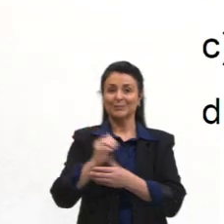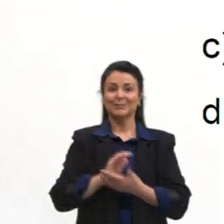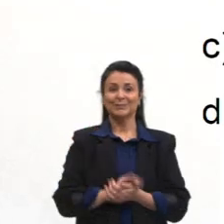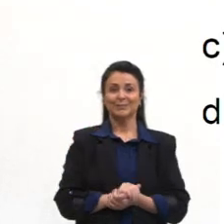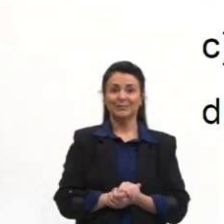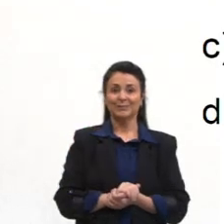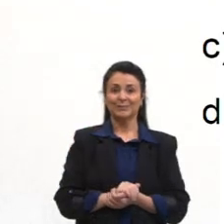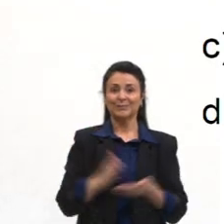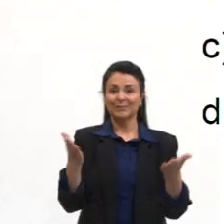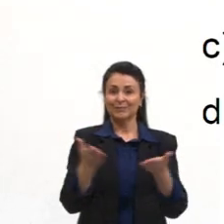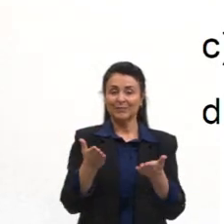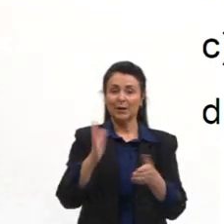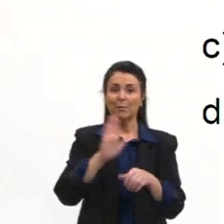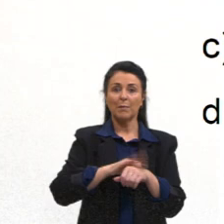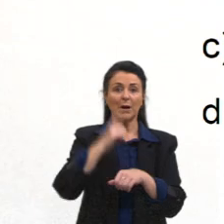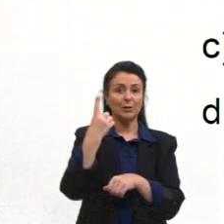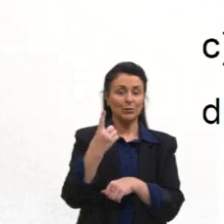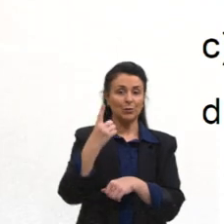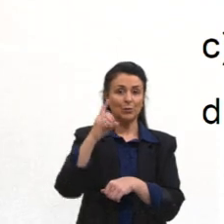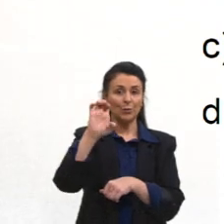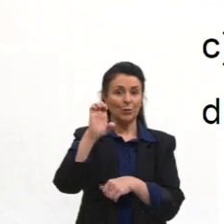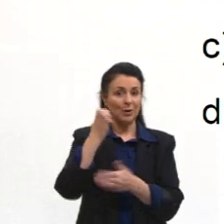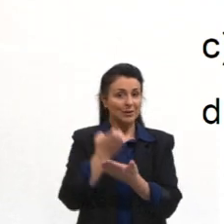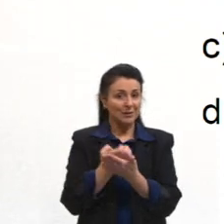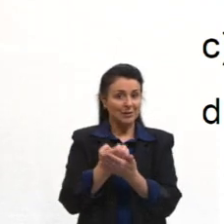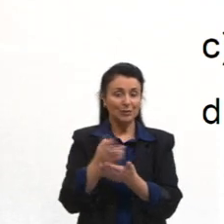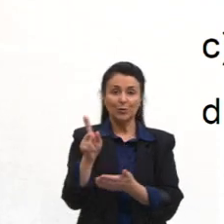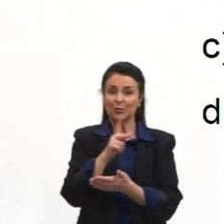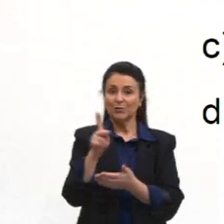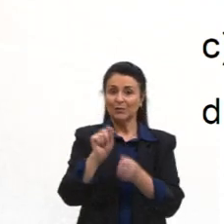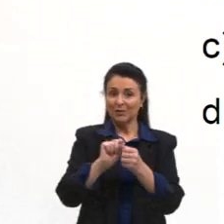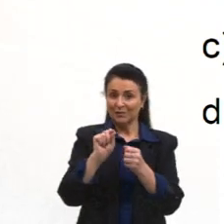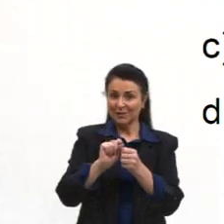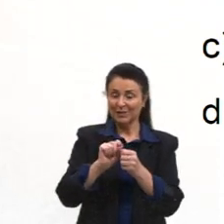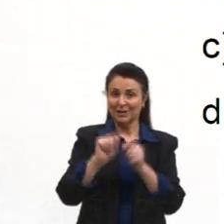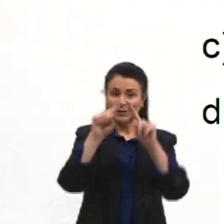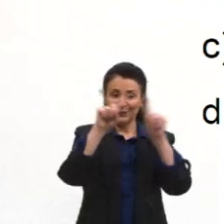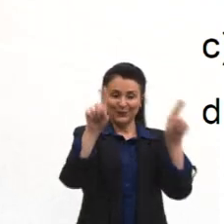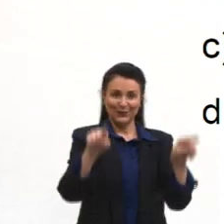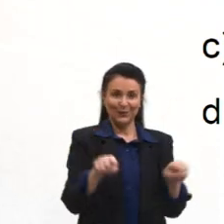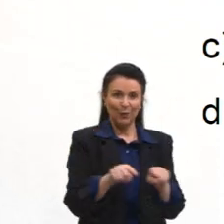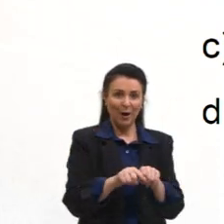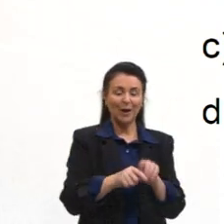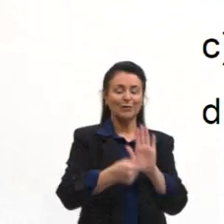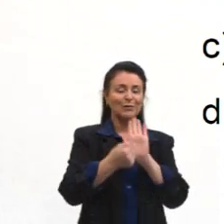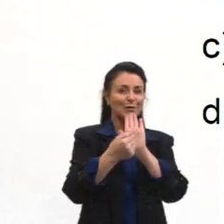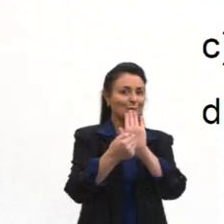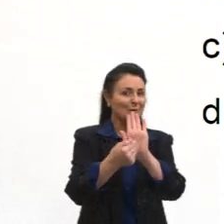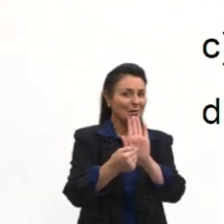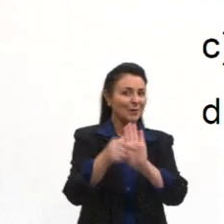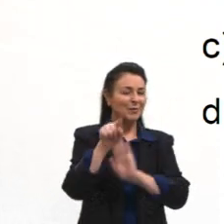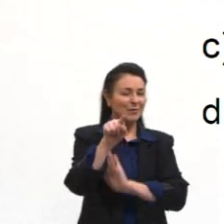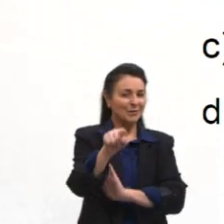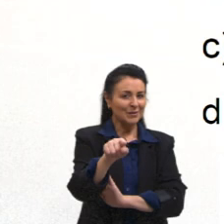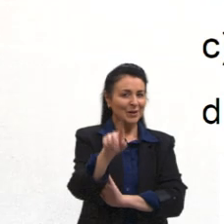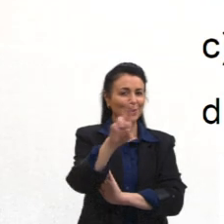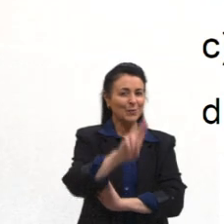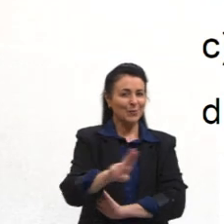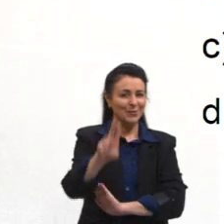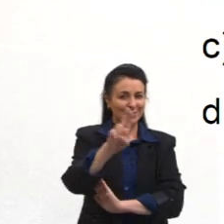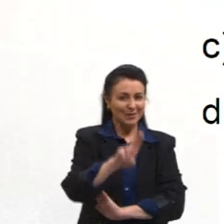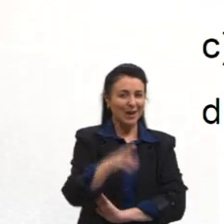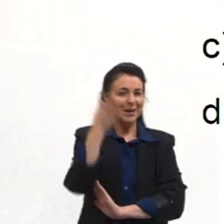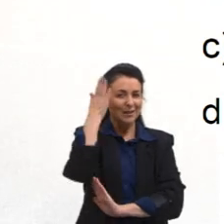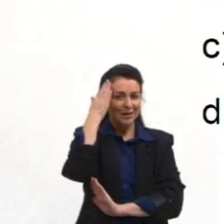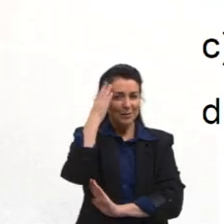ó e Aqui nós temos mais um exercício onde eu vou fazer também aqui no quadro passo a passo para quem que pode posso utilizar aquela